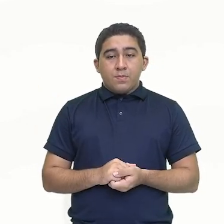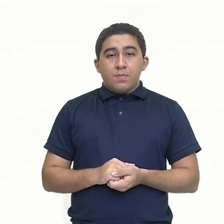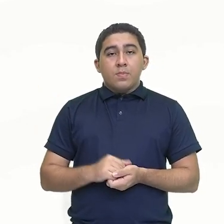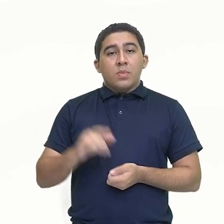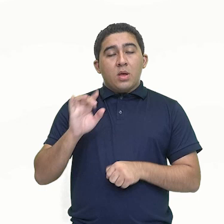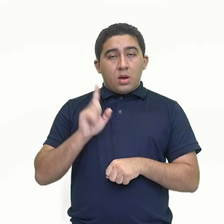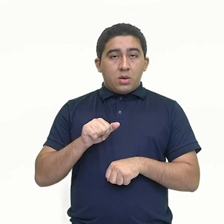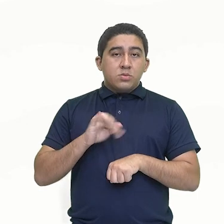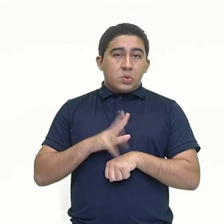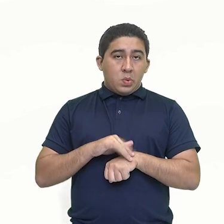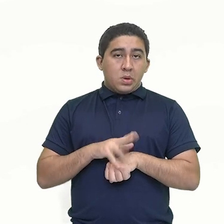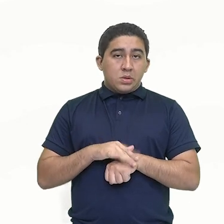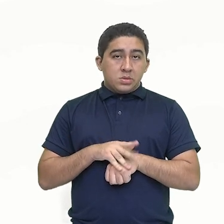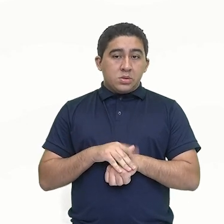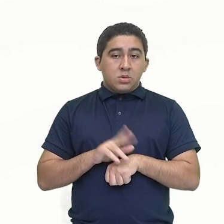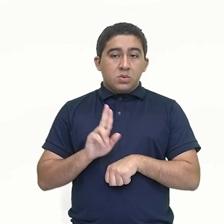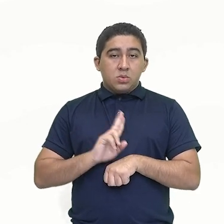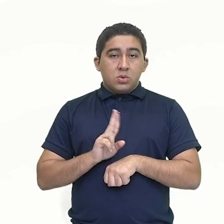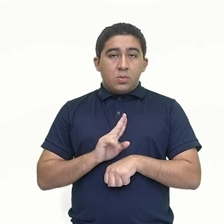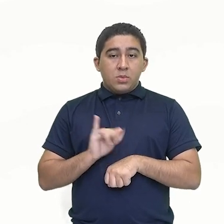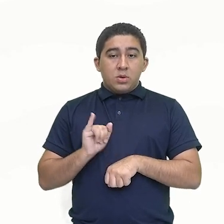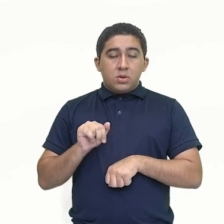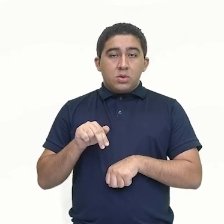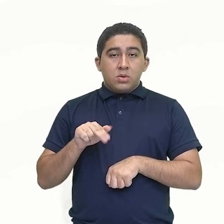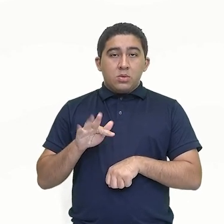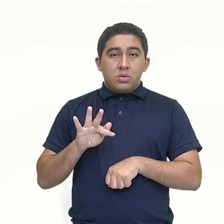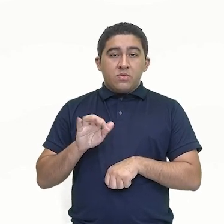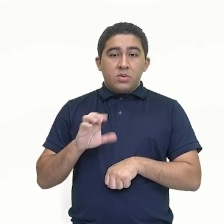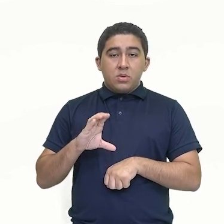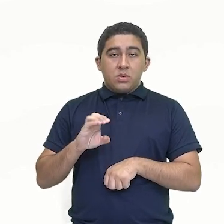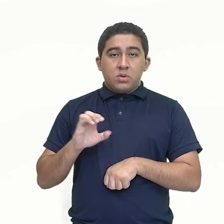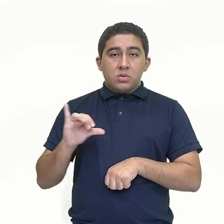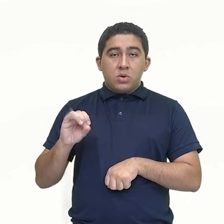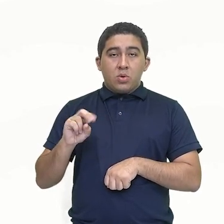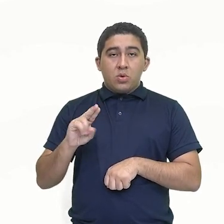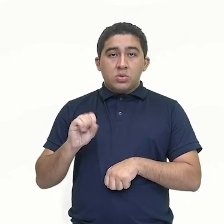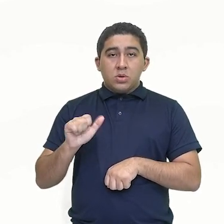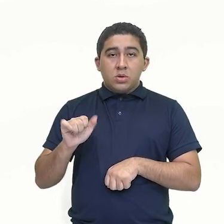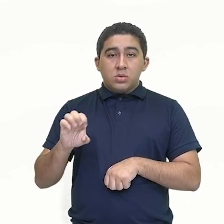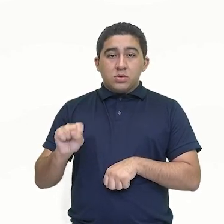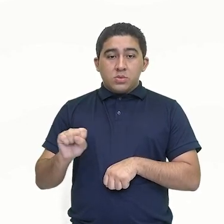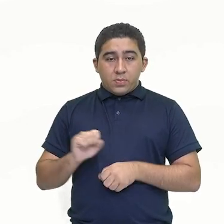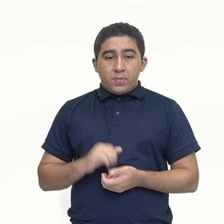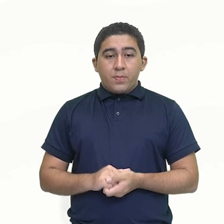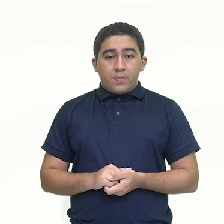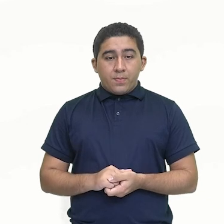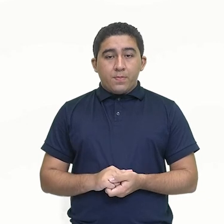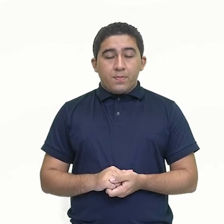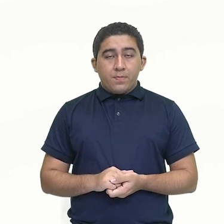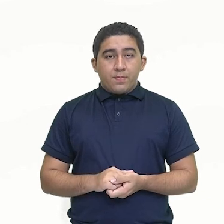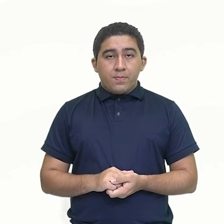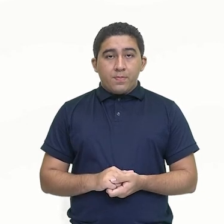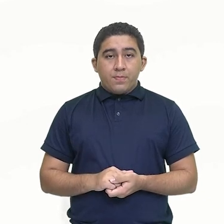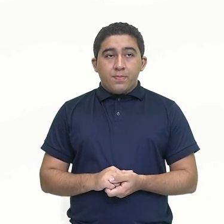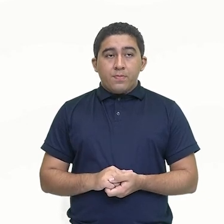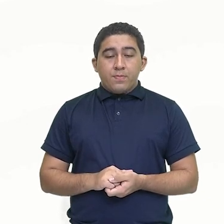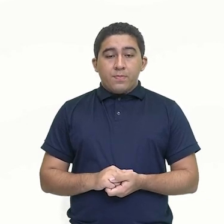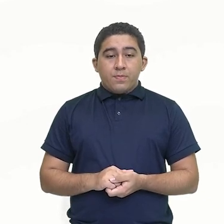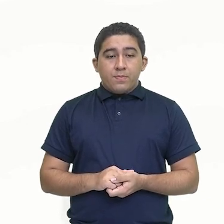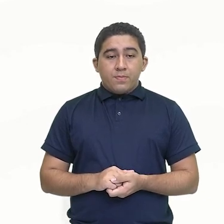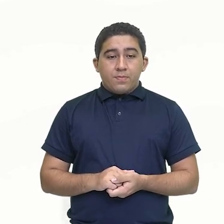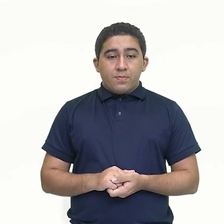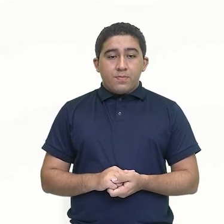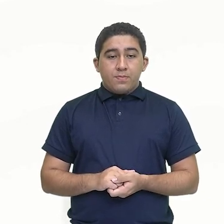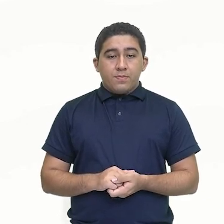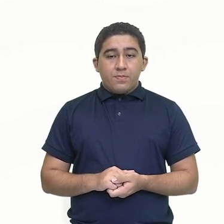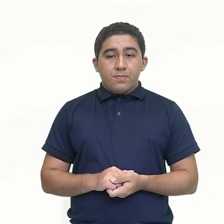causam doenças que são chamadas de infecciosas. Elas causam uma infecção. E se